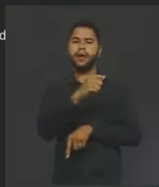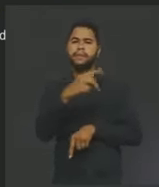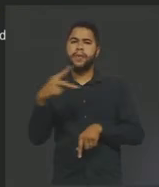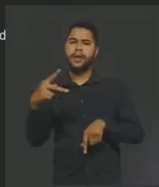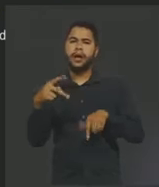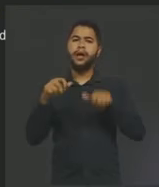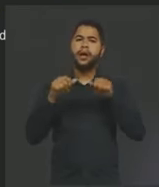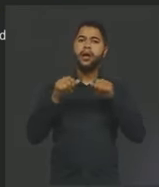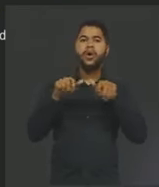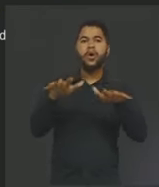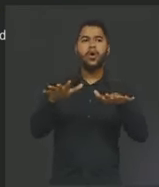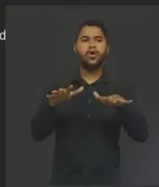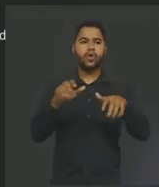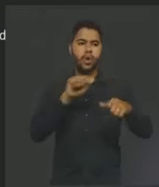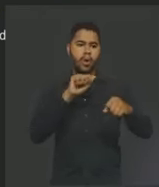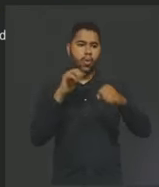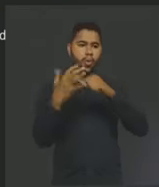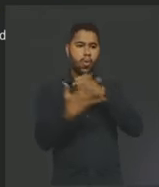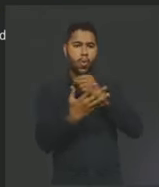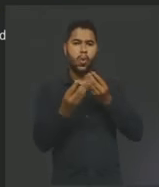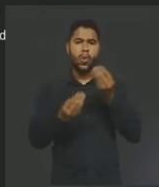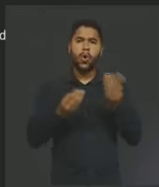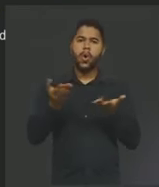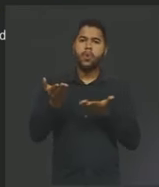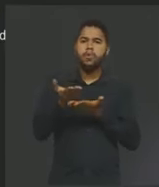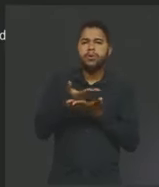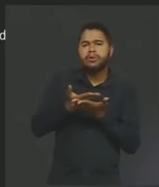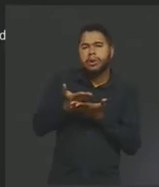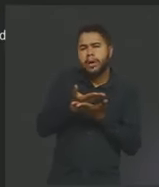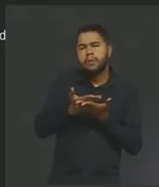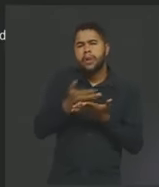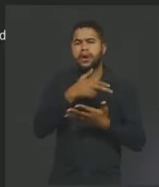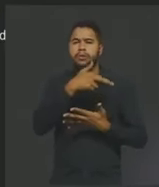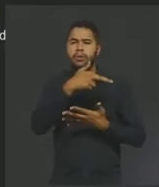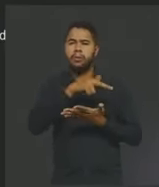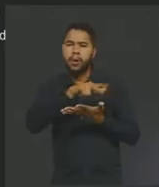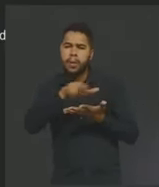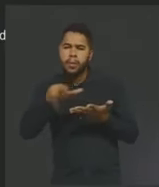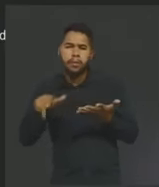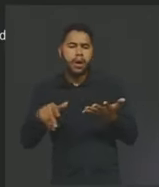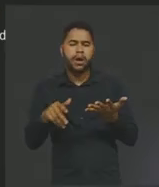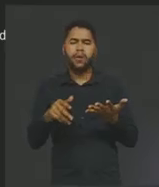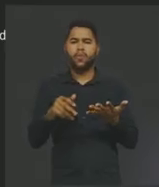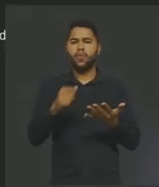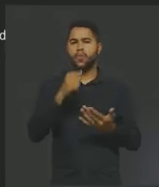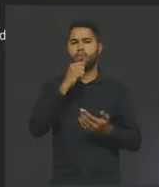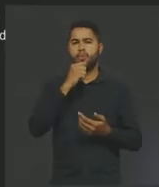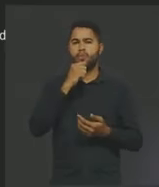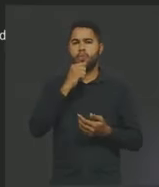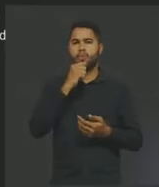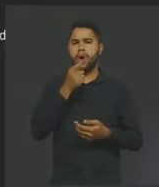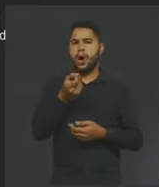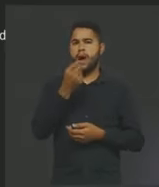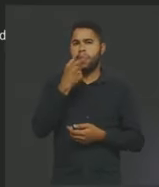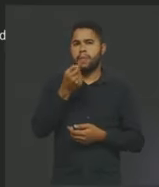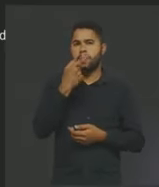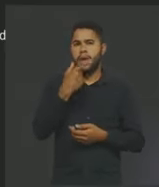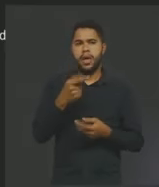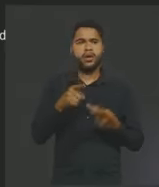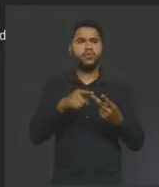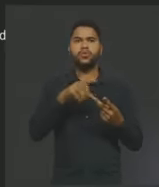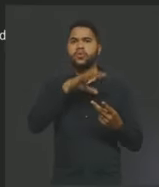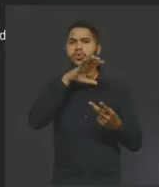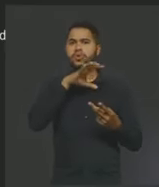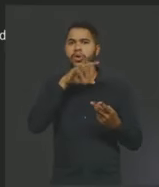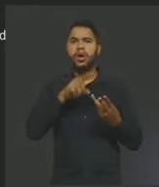sobre a luta contra o coronavírus e o tratamento da Covid-19. Não existe medicamento, chá,